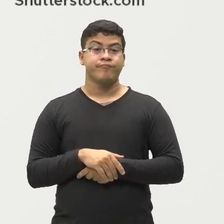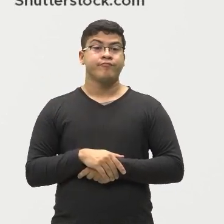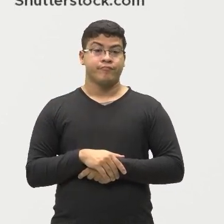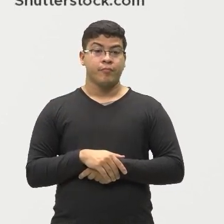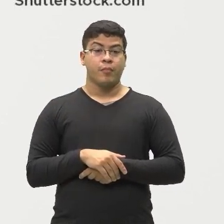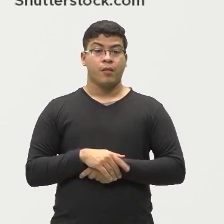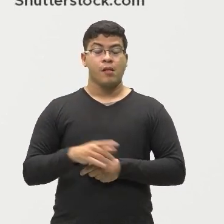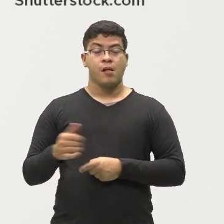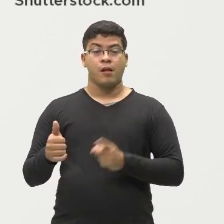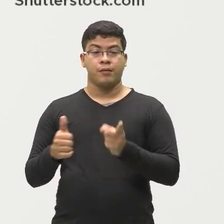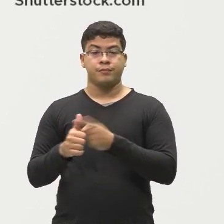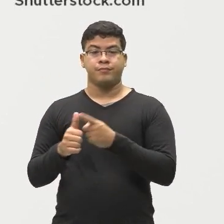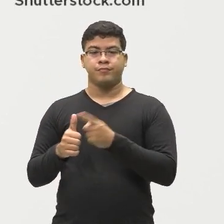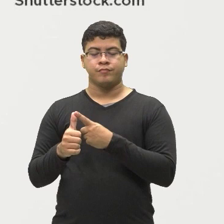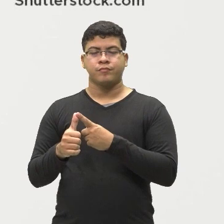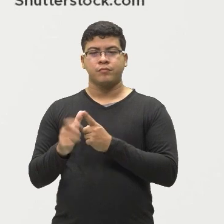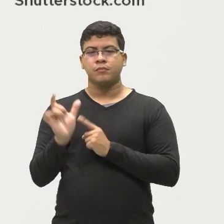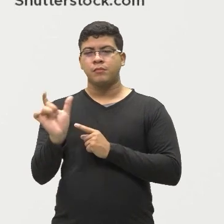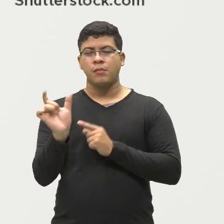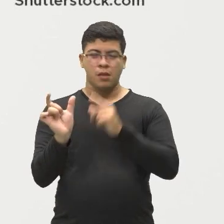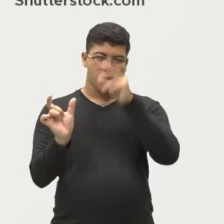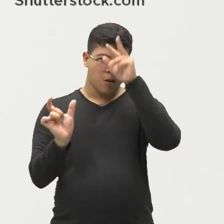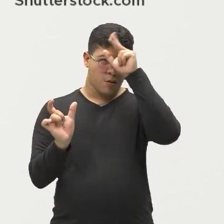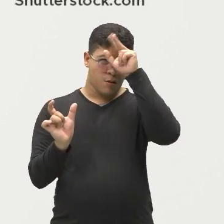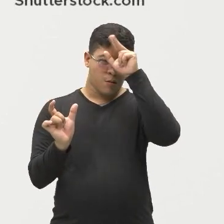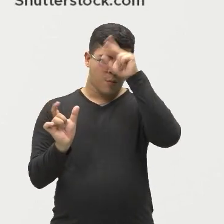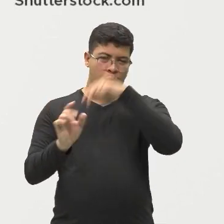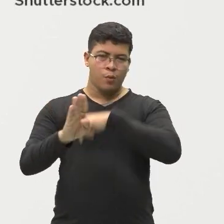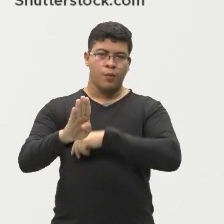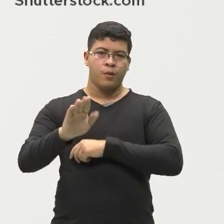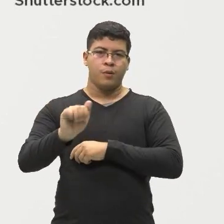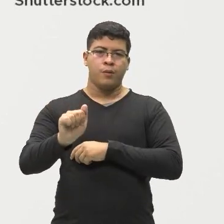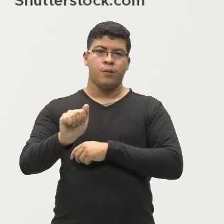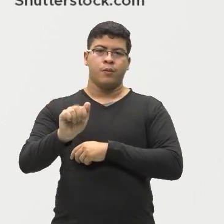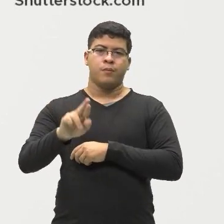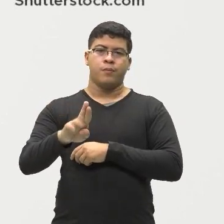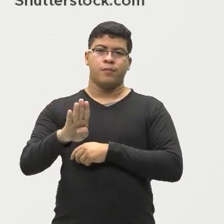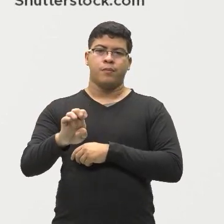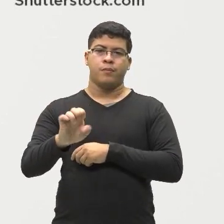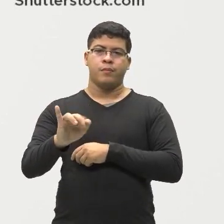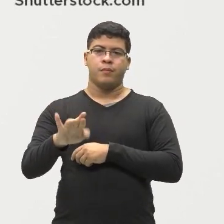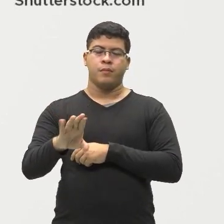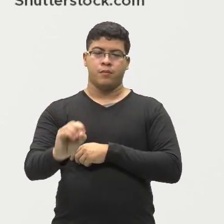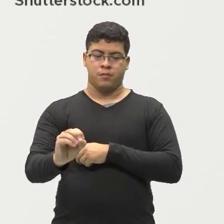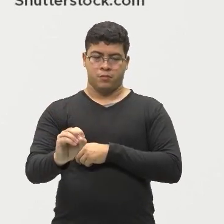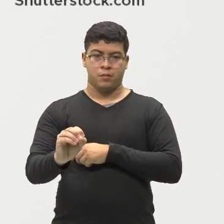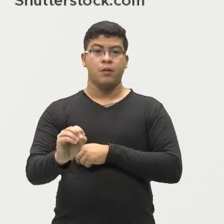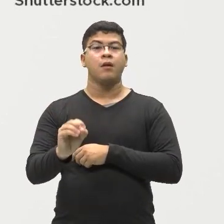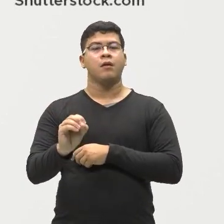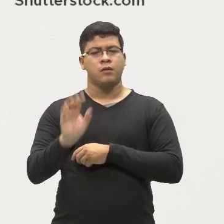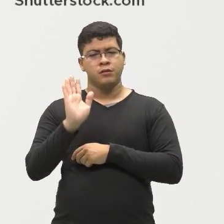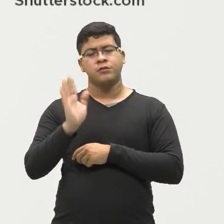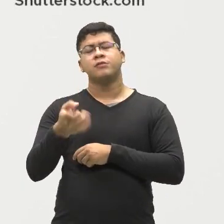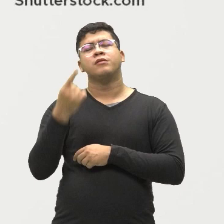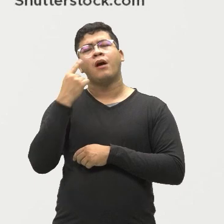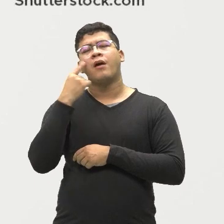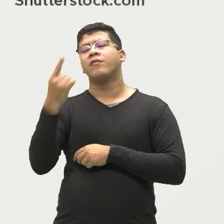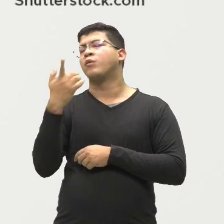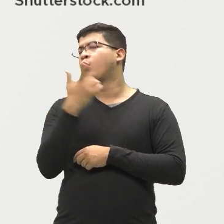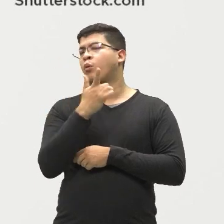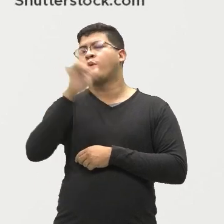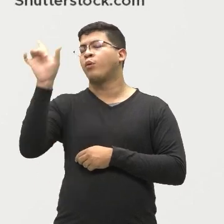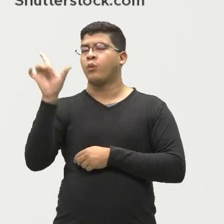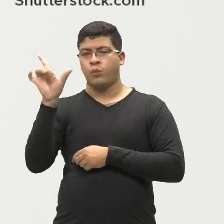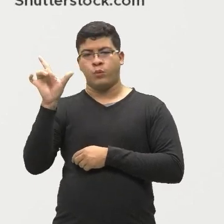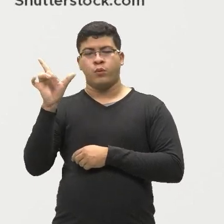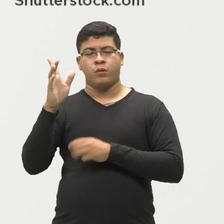né, aquela que eu falei para vocês que está relacionado ali com o barbeiro, né, que nós vimos em outra aula que o barbeiro carrega